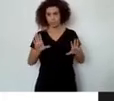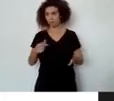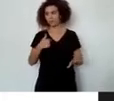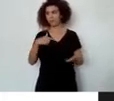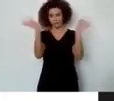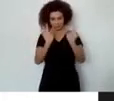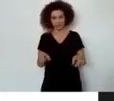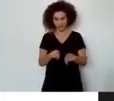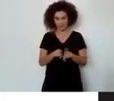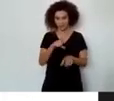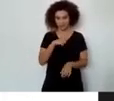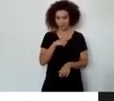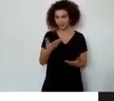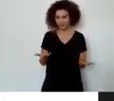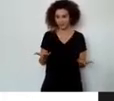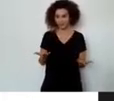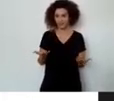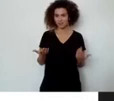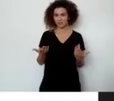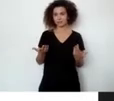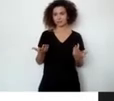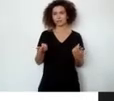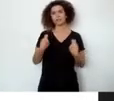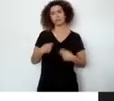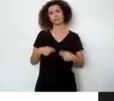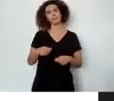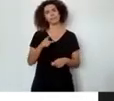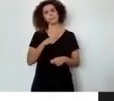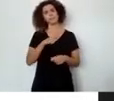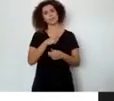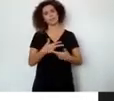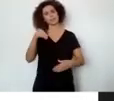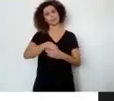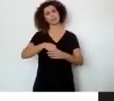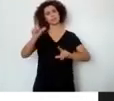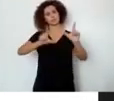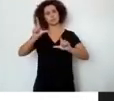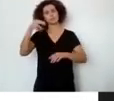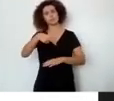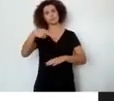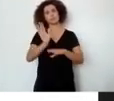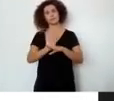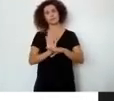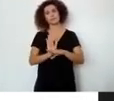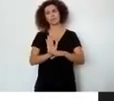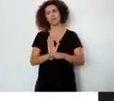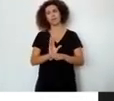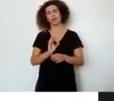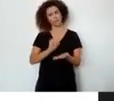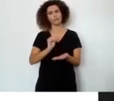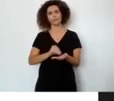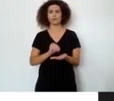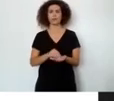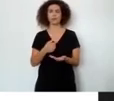também. Eu acho que precisa ter entretenimento pra gente também. A gente, às vezes, eu sinto falta de